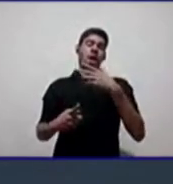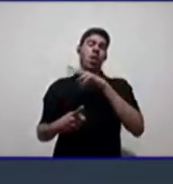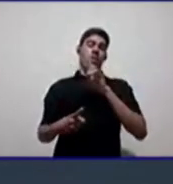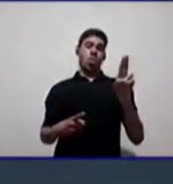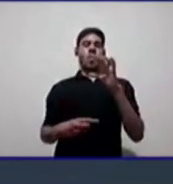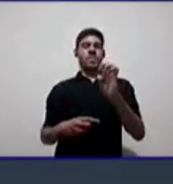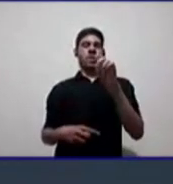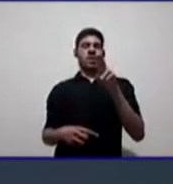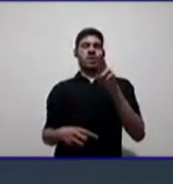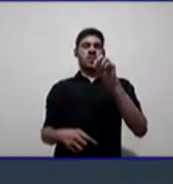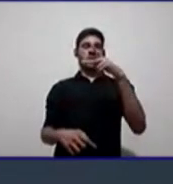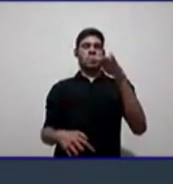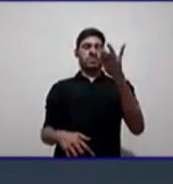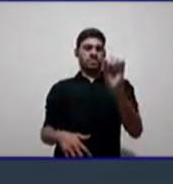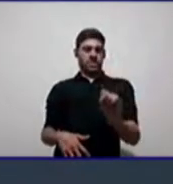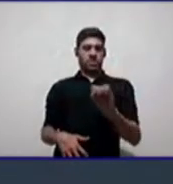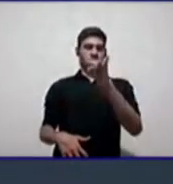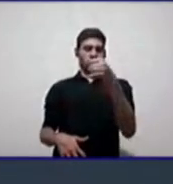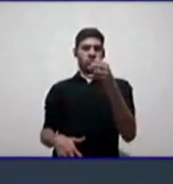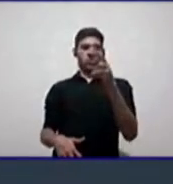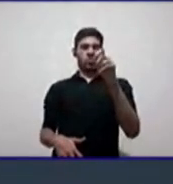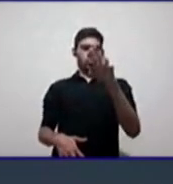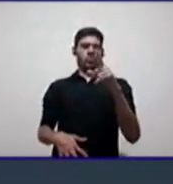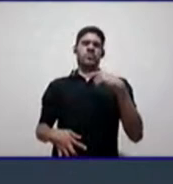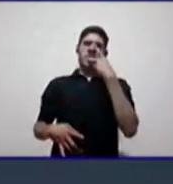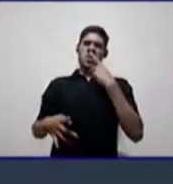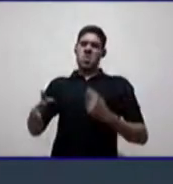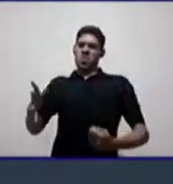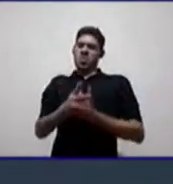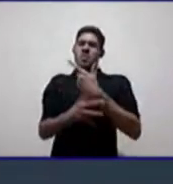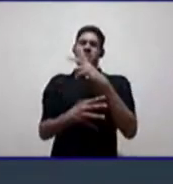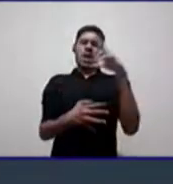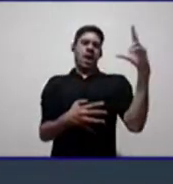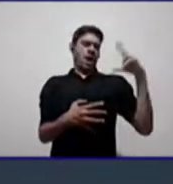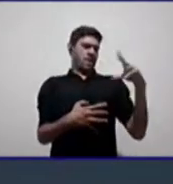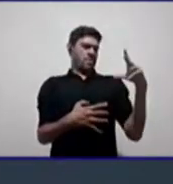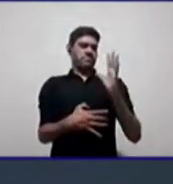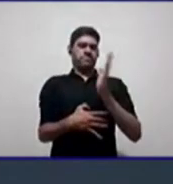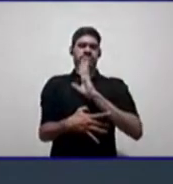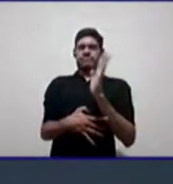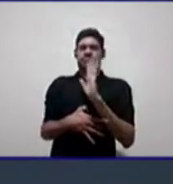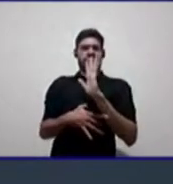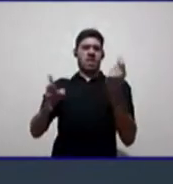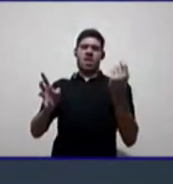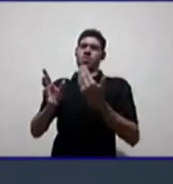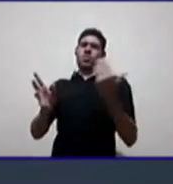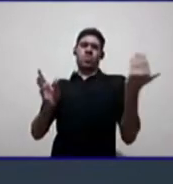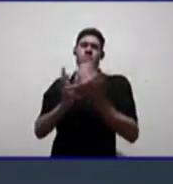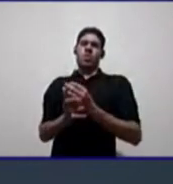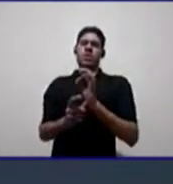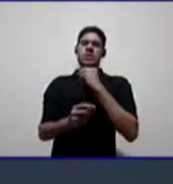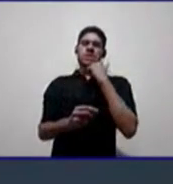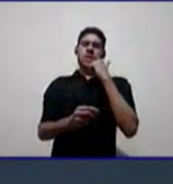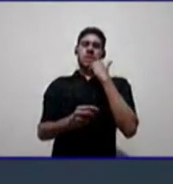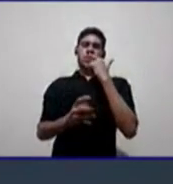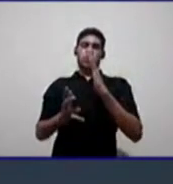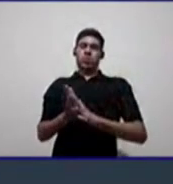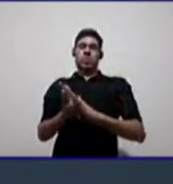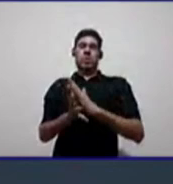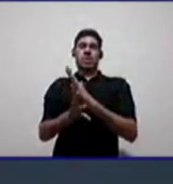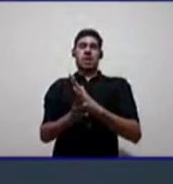Júnior, falando que teria comprado para fins particulares. Não existe isso nos autos e nem em nenhum outro documento. O